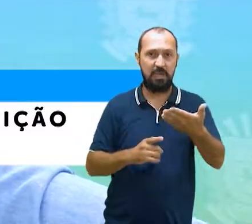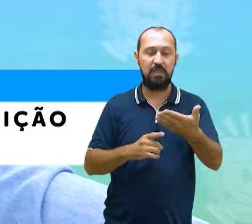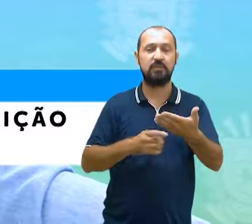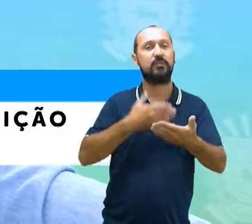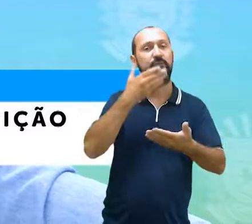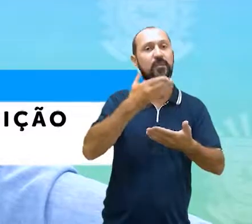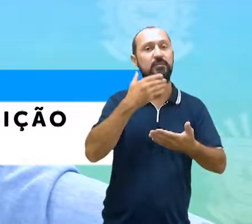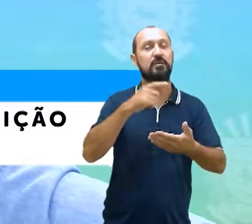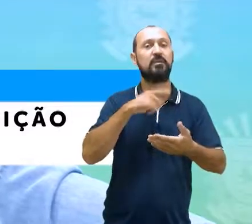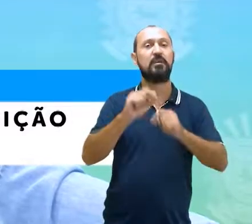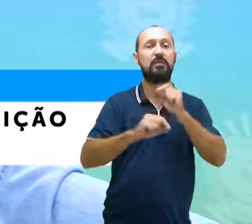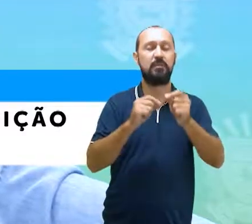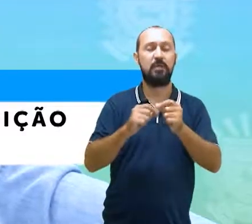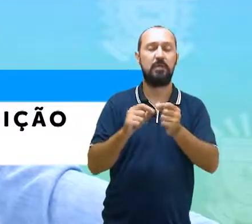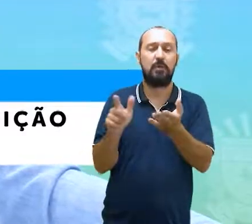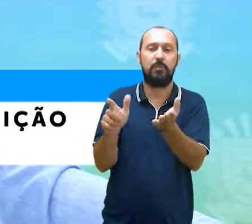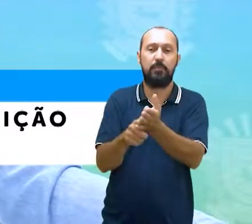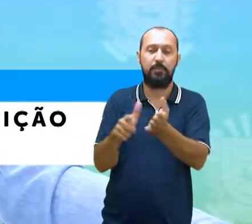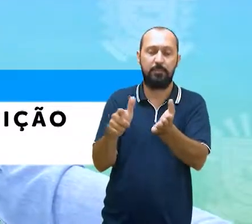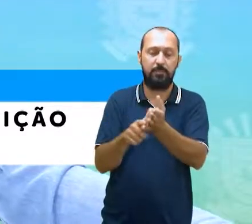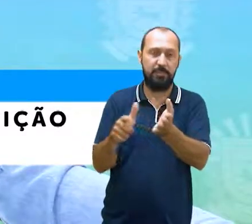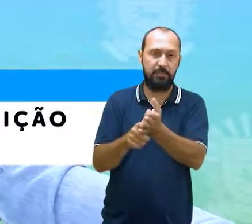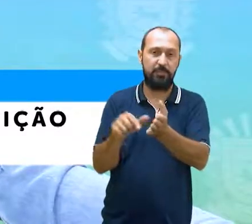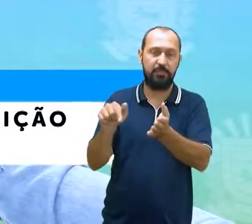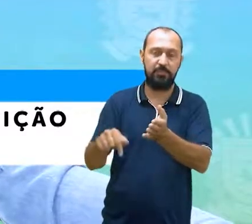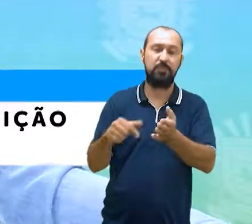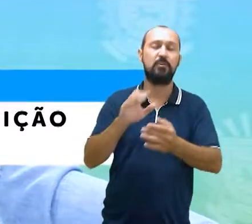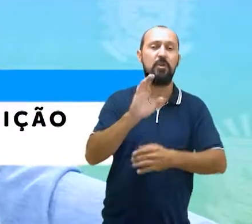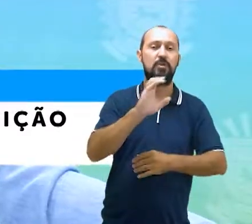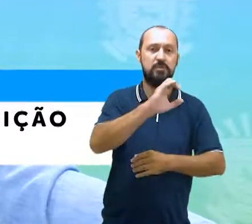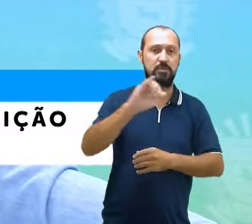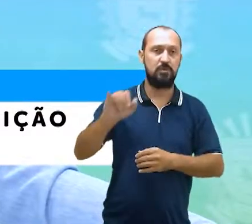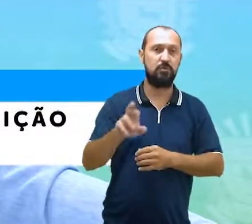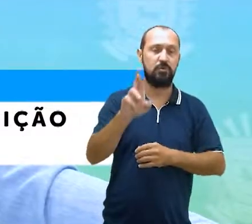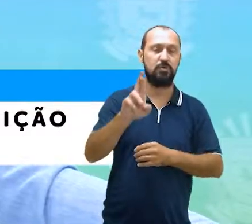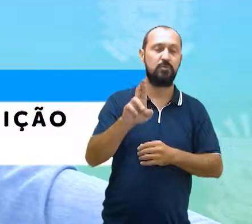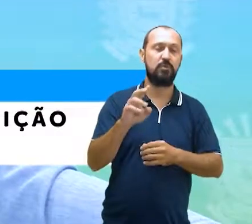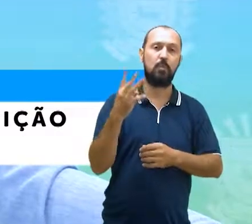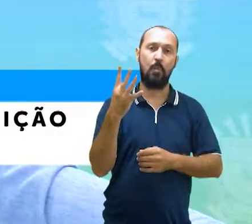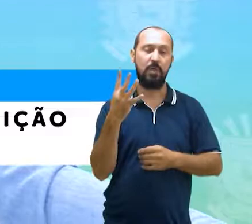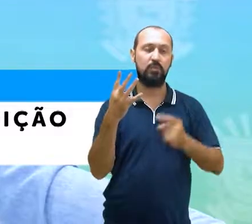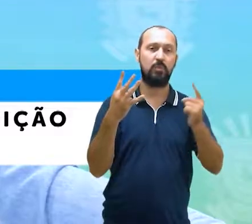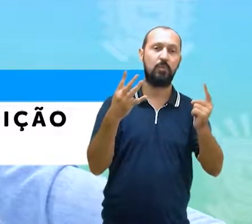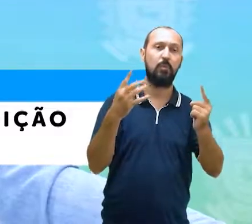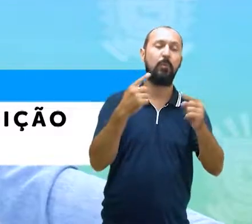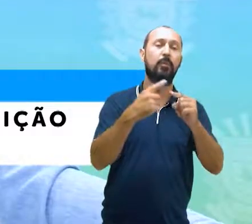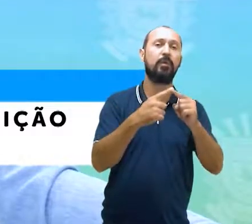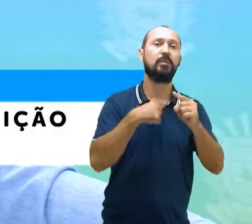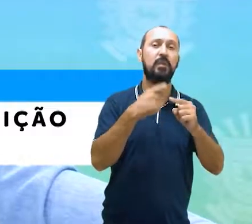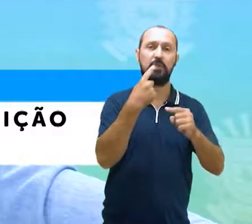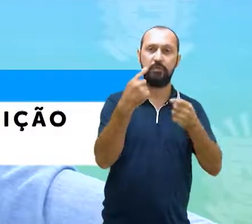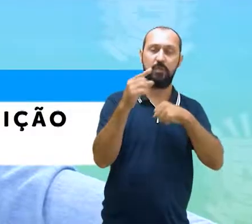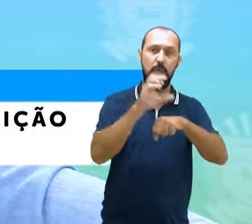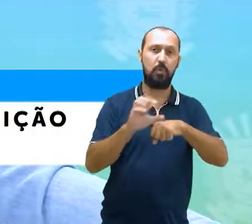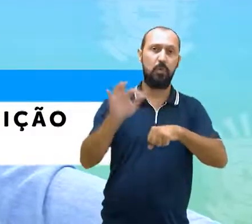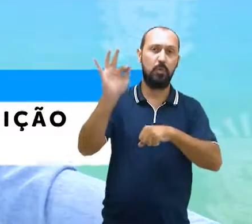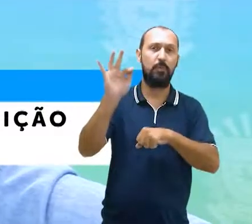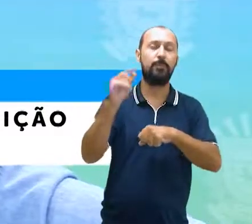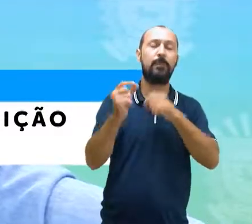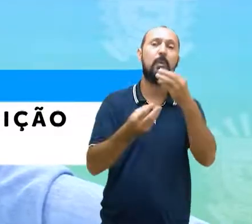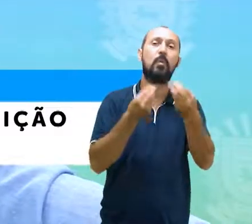essa declaração, facilita que a pessoa tenha o porte de arma. Passou na CCJ com 4-1, porque há uma discussão